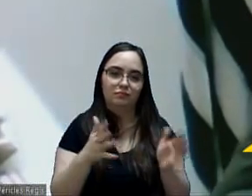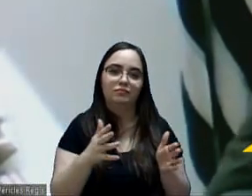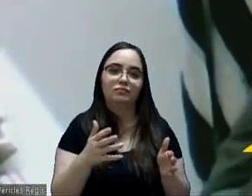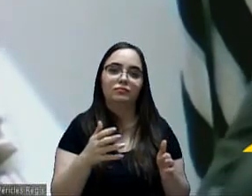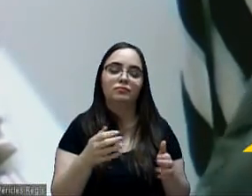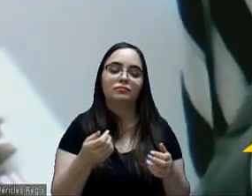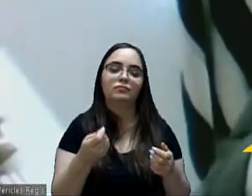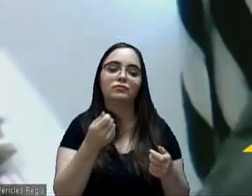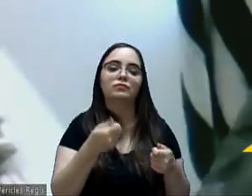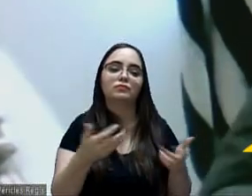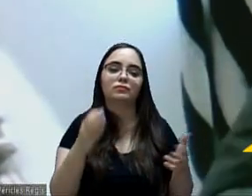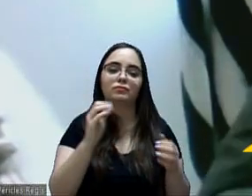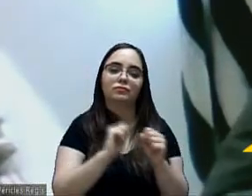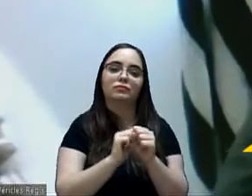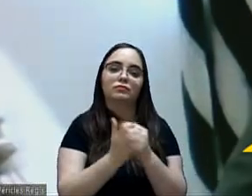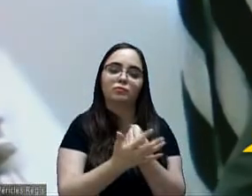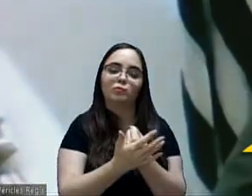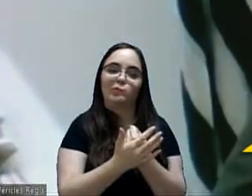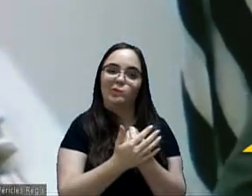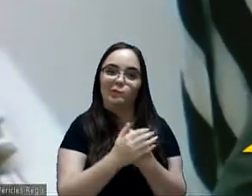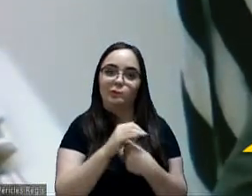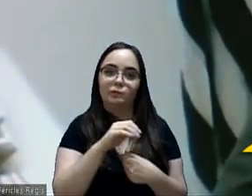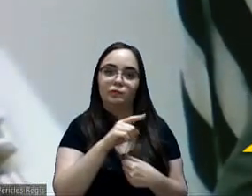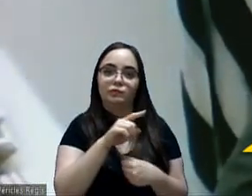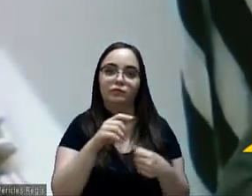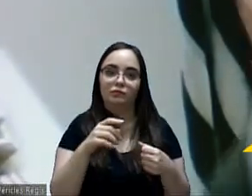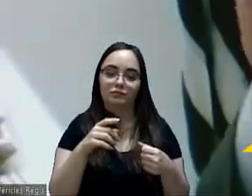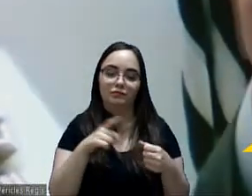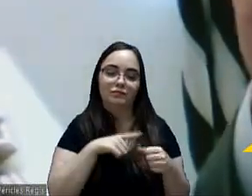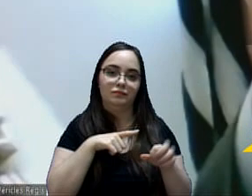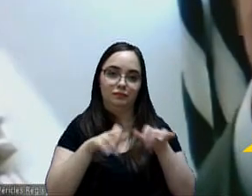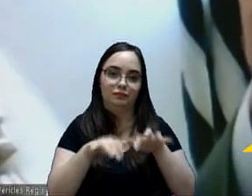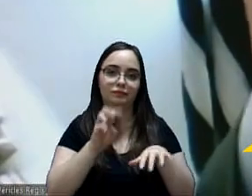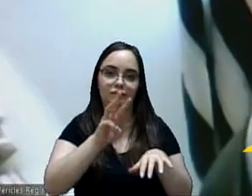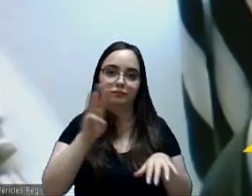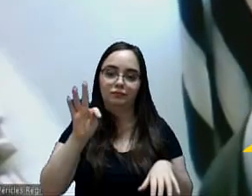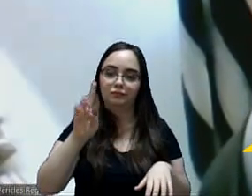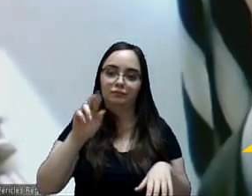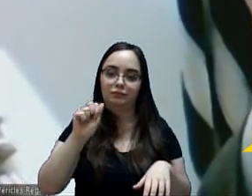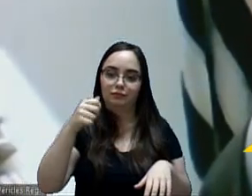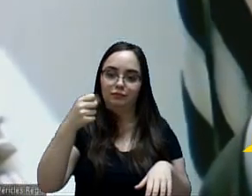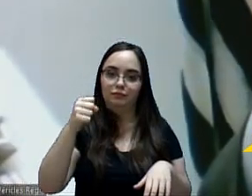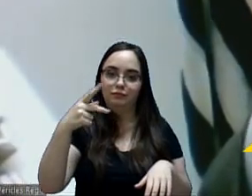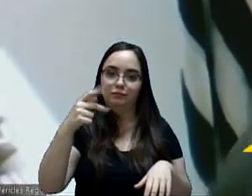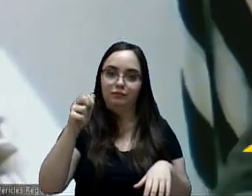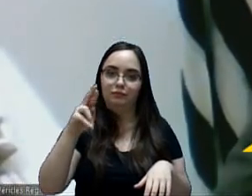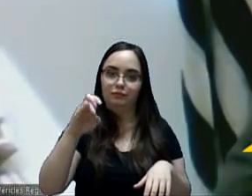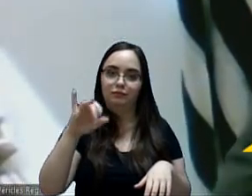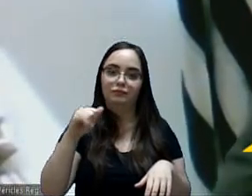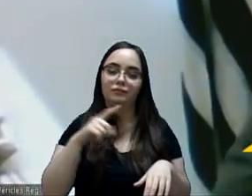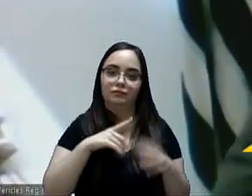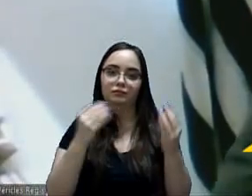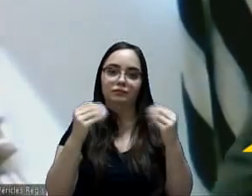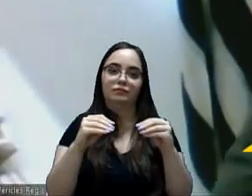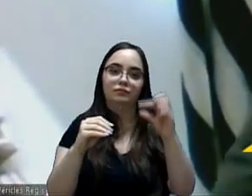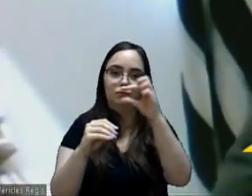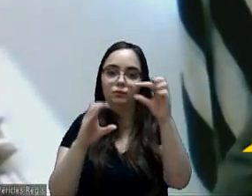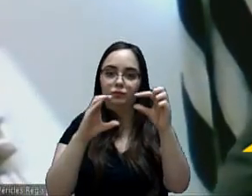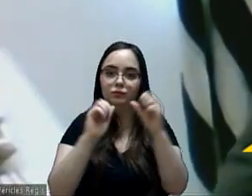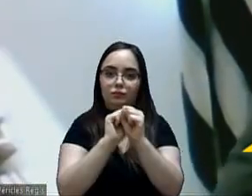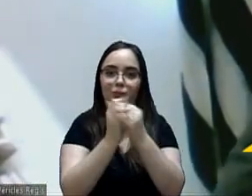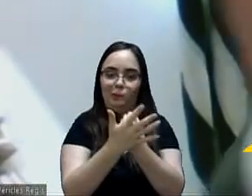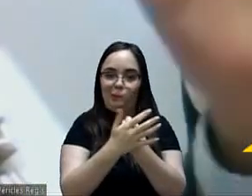do Covid? Se entrar lá no site da Transparência, dá para ver, inclusive, tem uma abinha Covid lá, tá? Não é